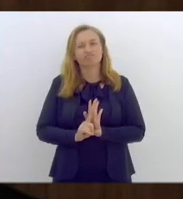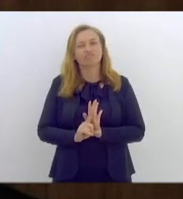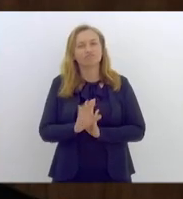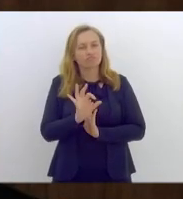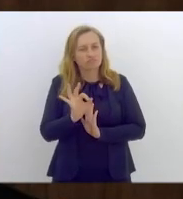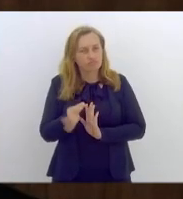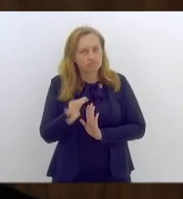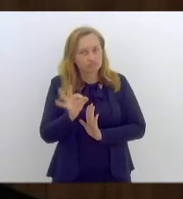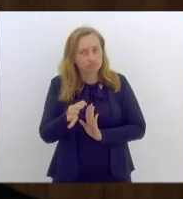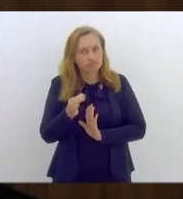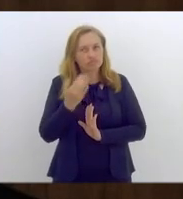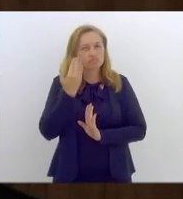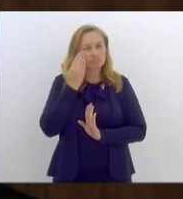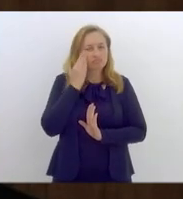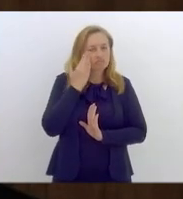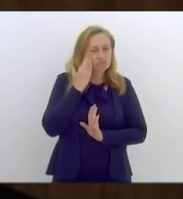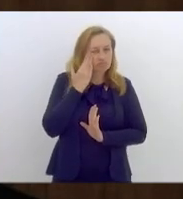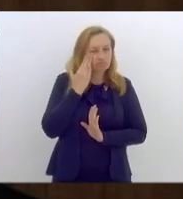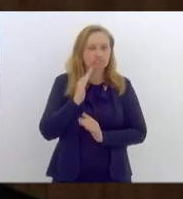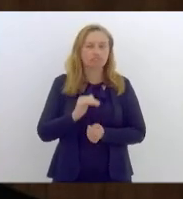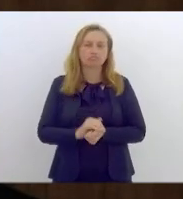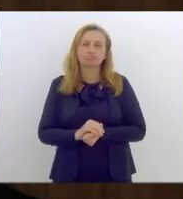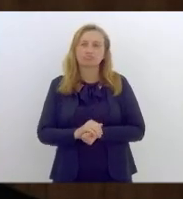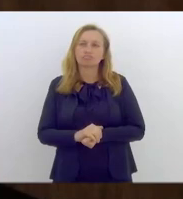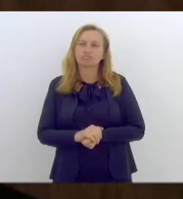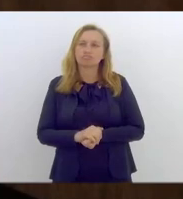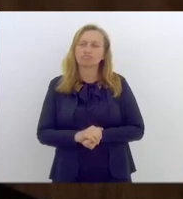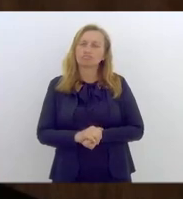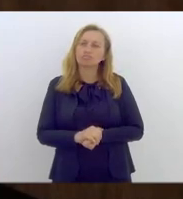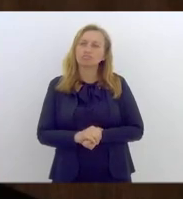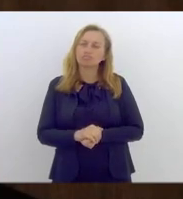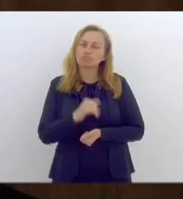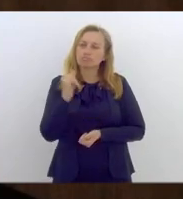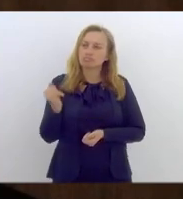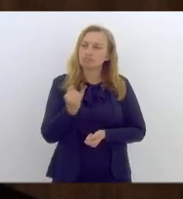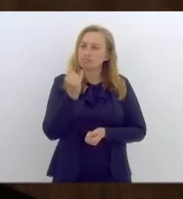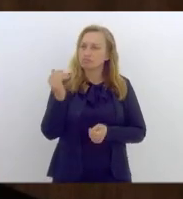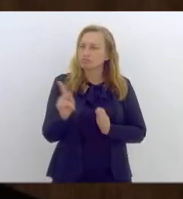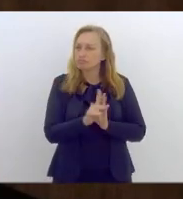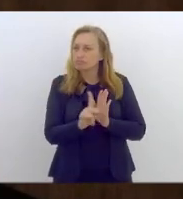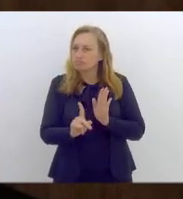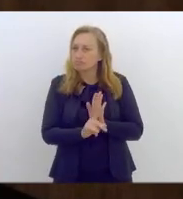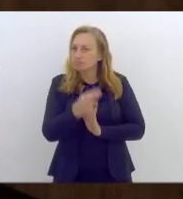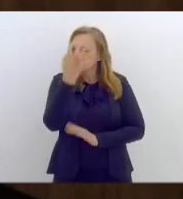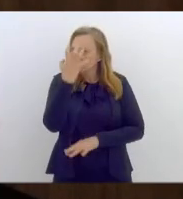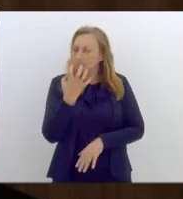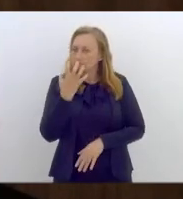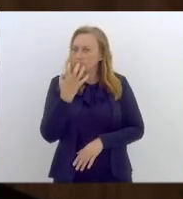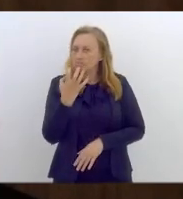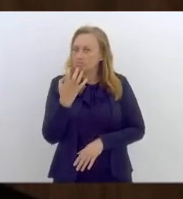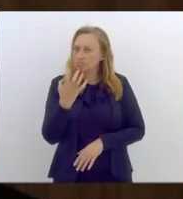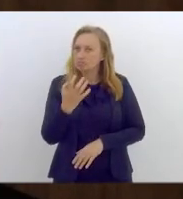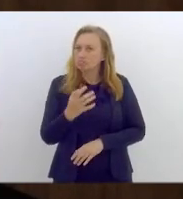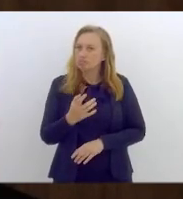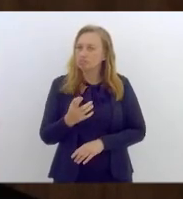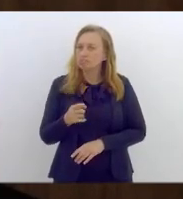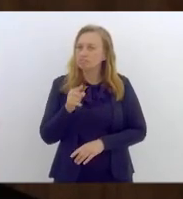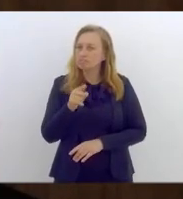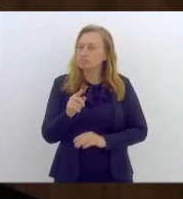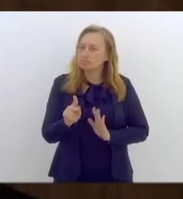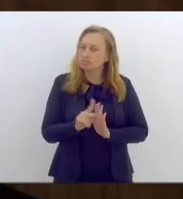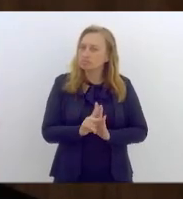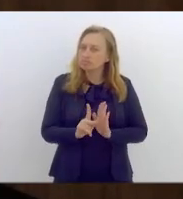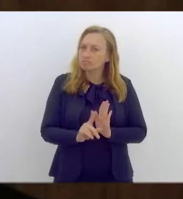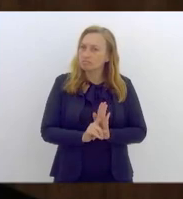óbvio que eu consigo entender que o objeto desse projeto é a serenidade e esse projeto